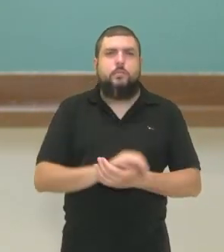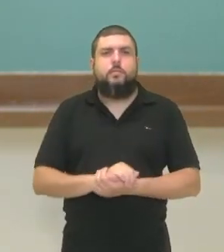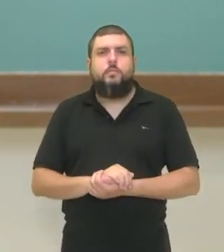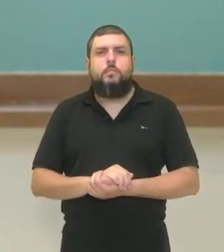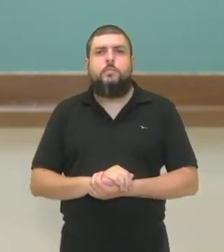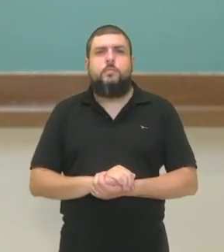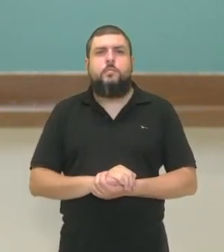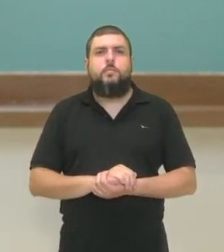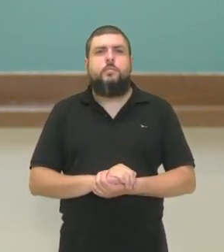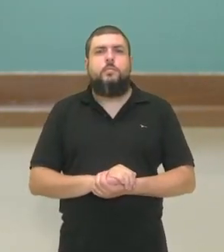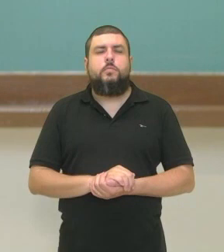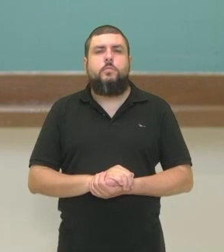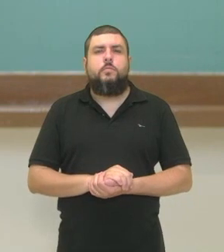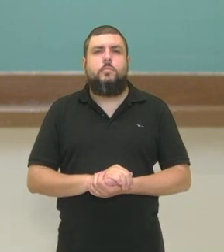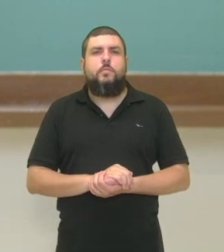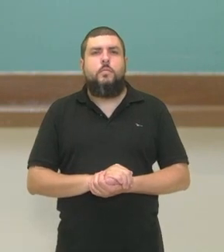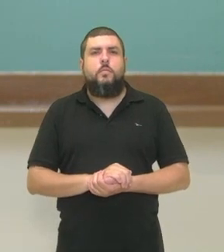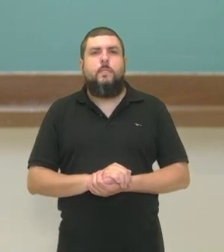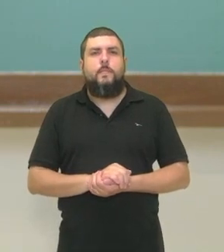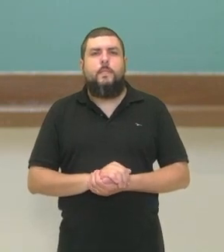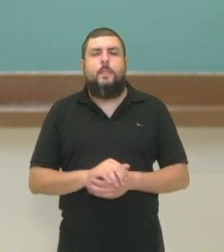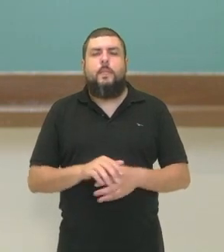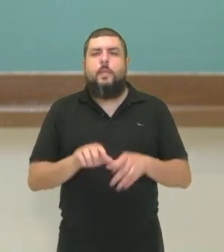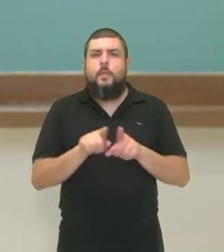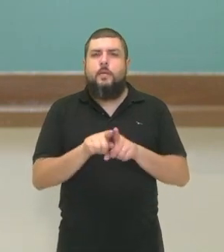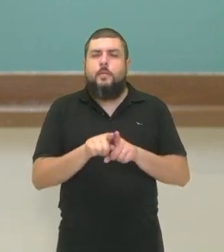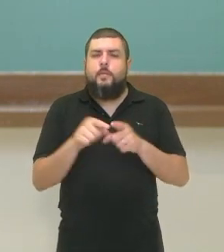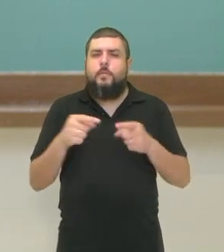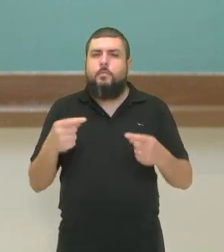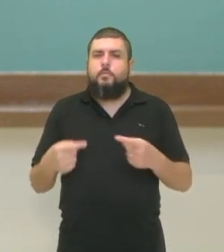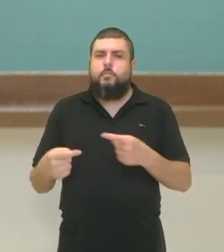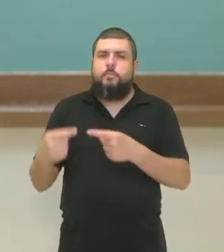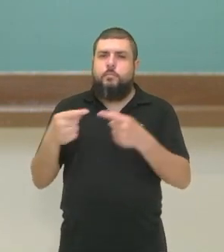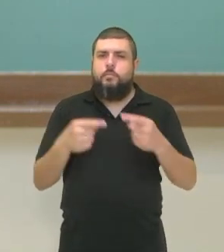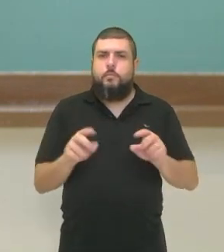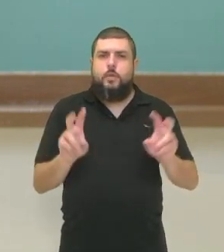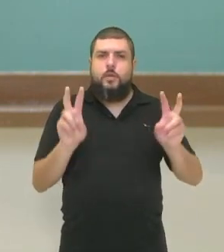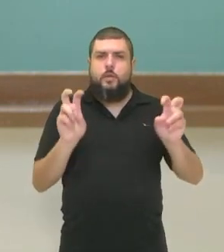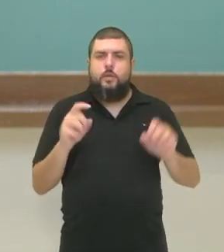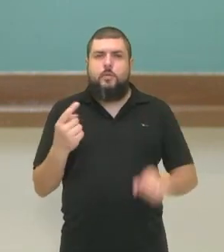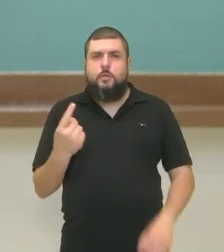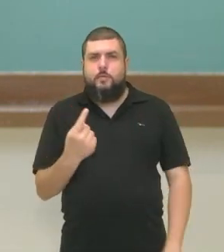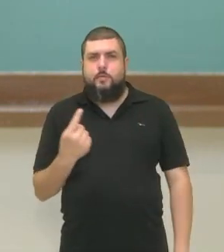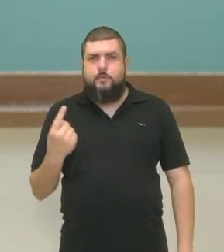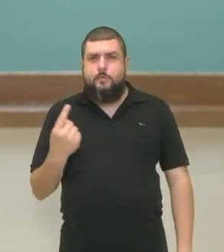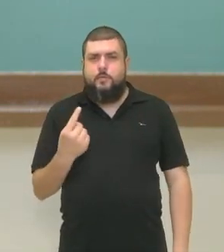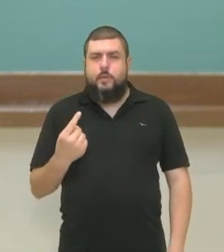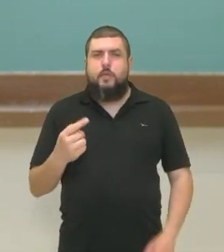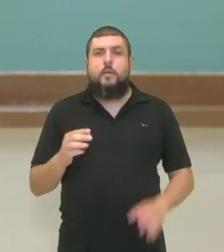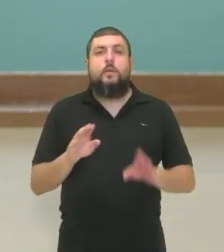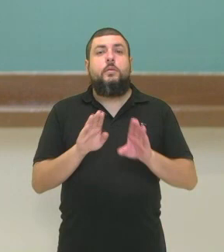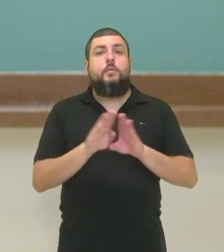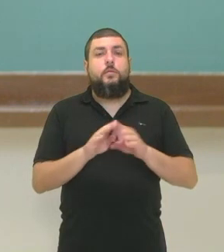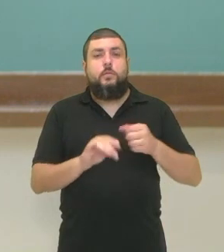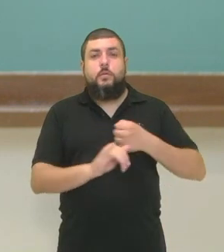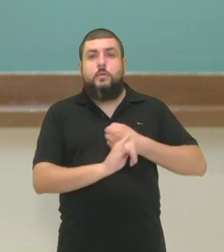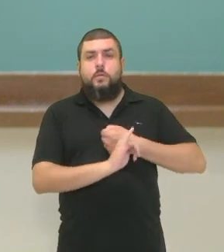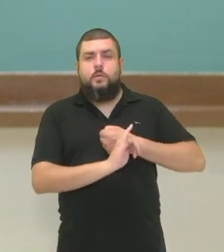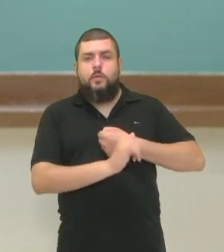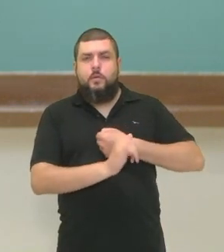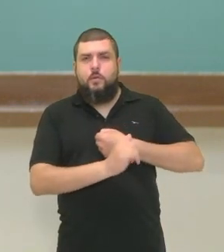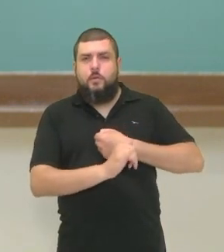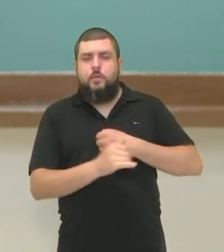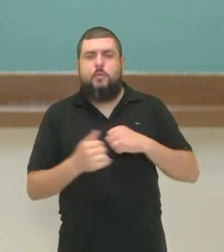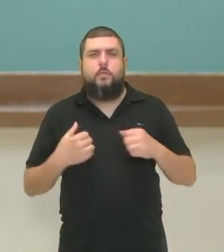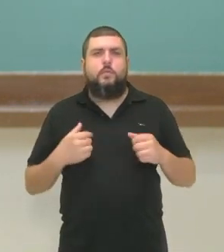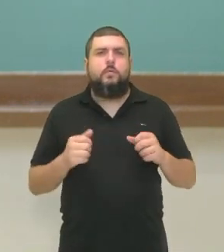exemplificar. Debatemos sobre o tema da solidão e as noções apresentadas pela crônica que podem